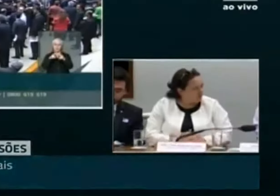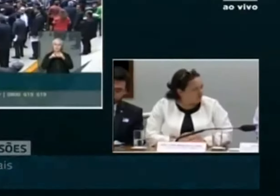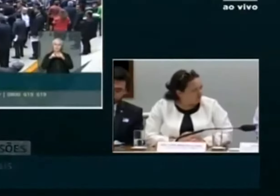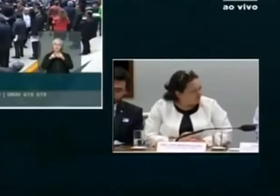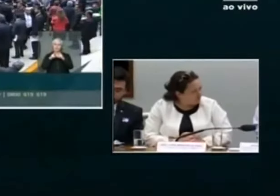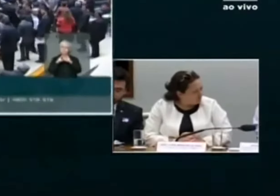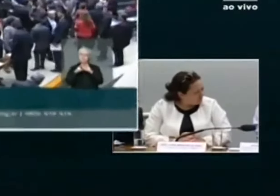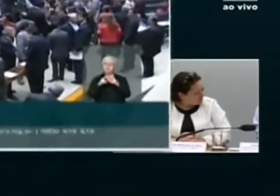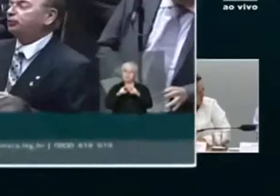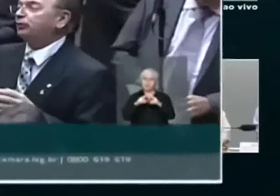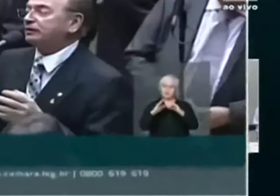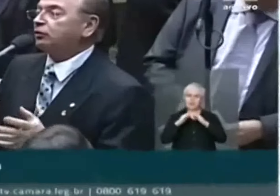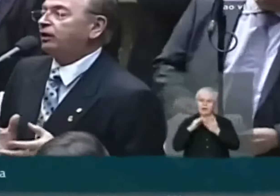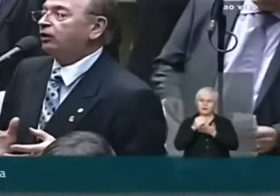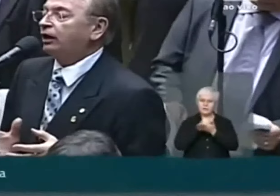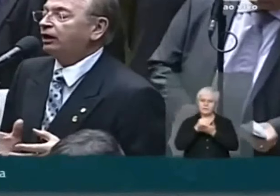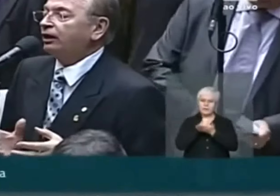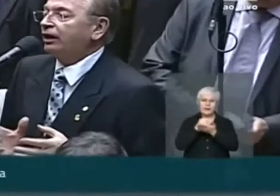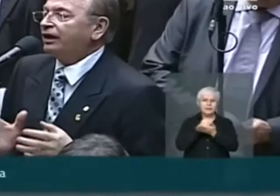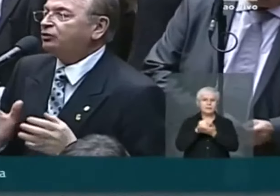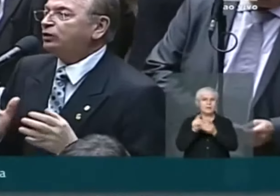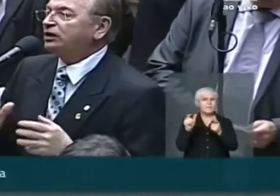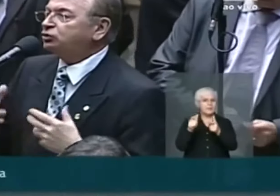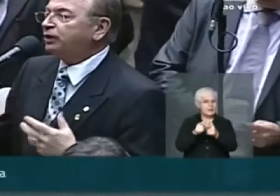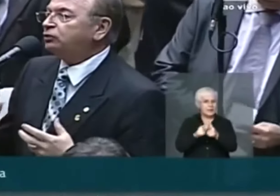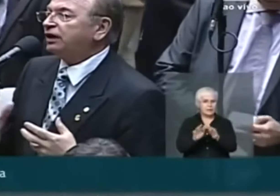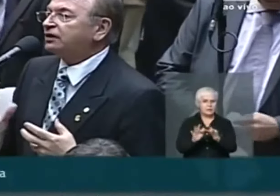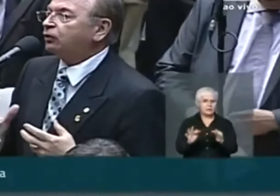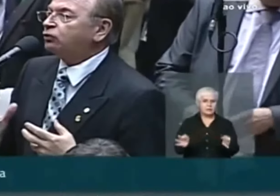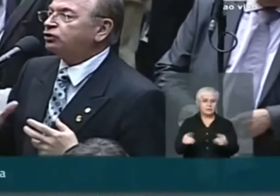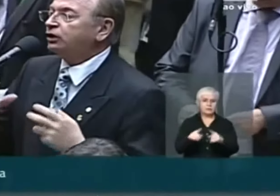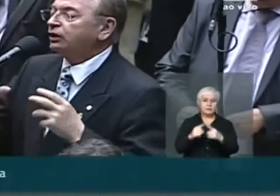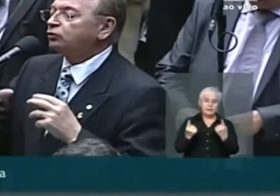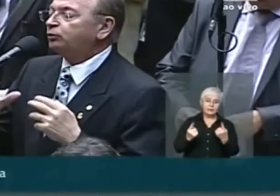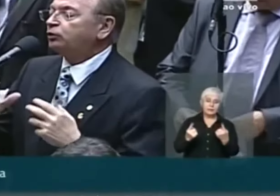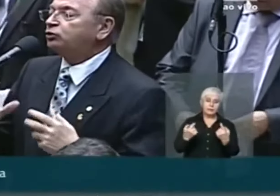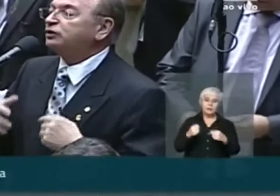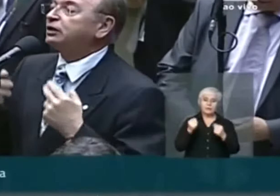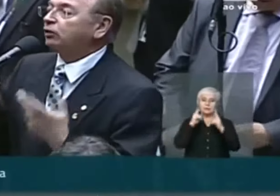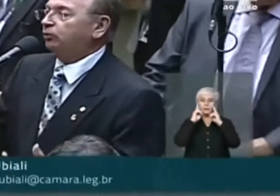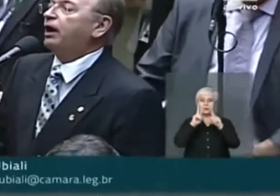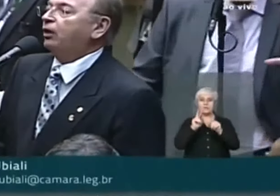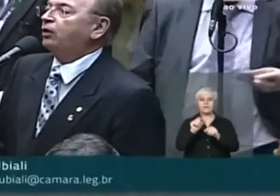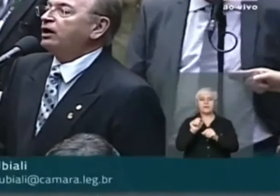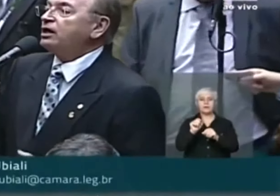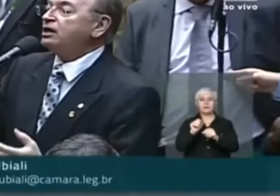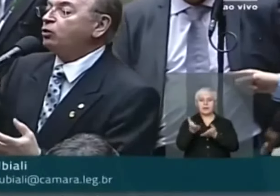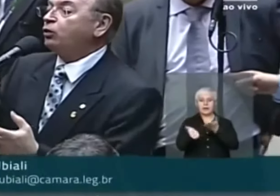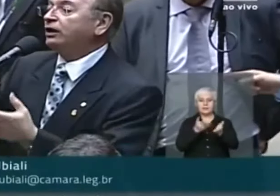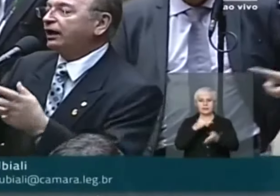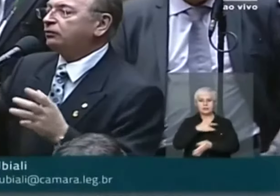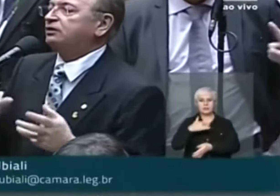por outro lado, a nossa preocupação maior é do entendimento da saúde do ponto de vista global, em que o cuidado